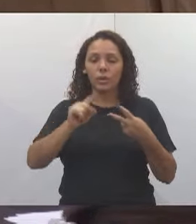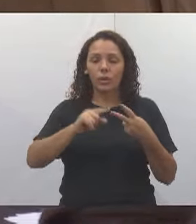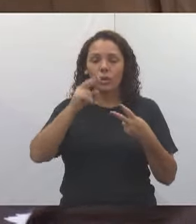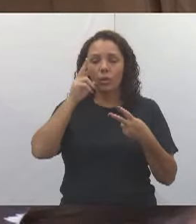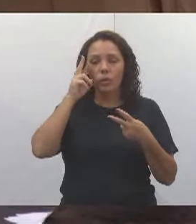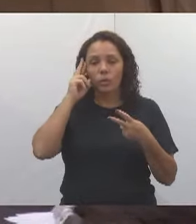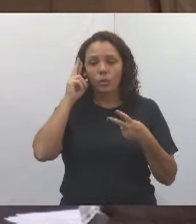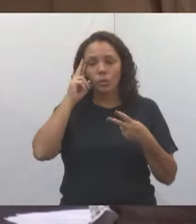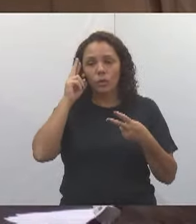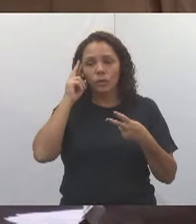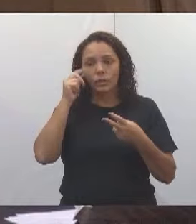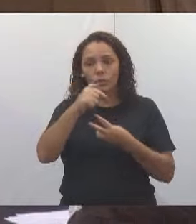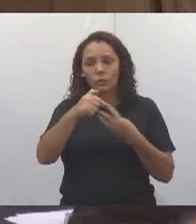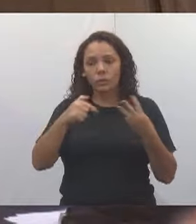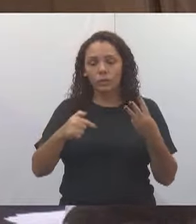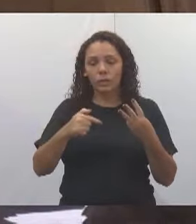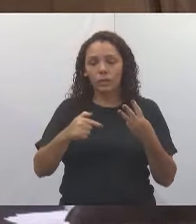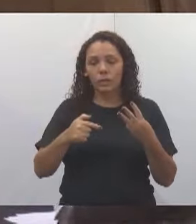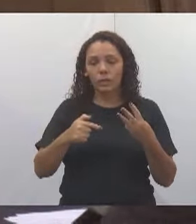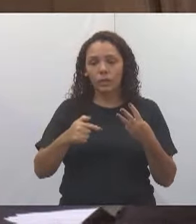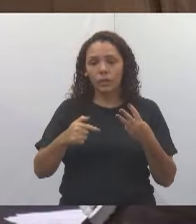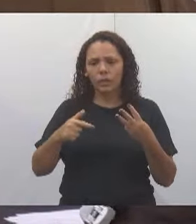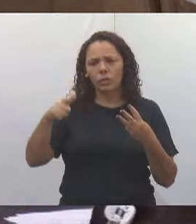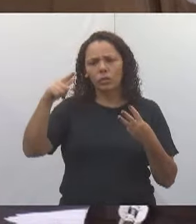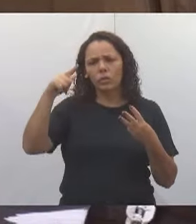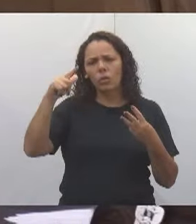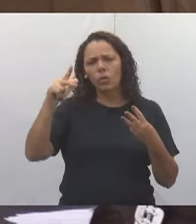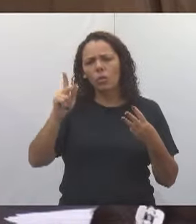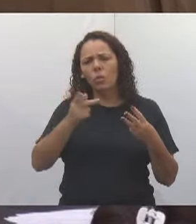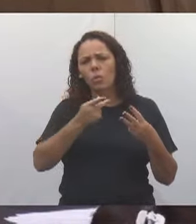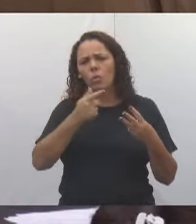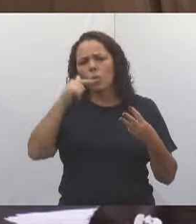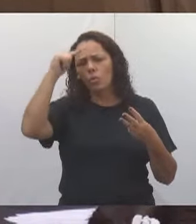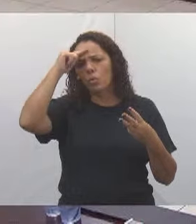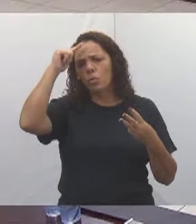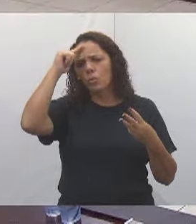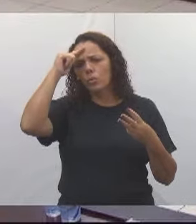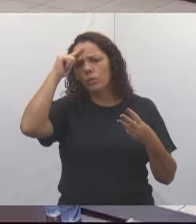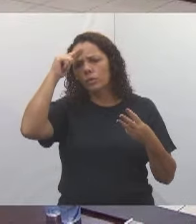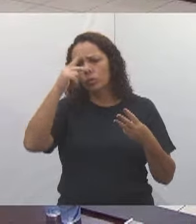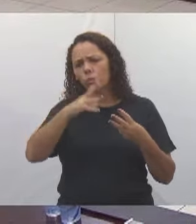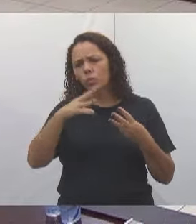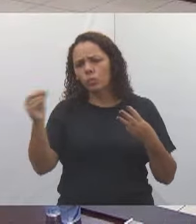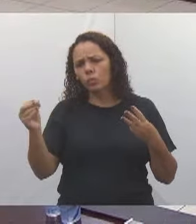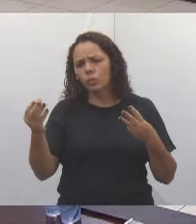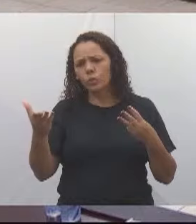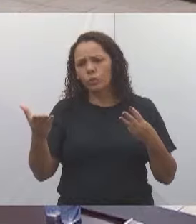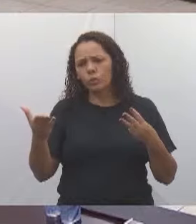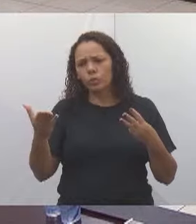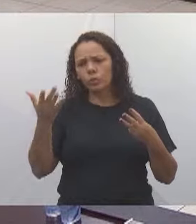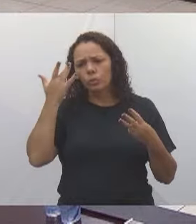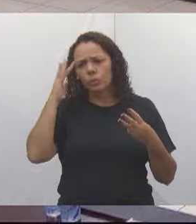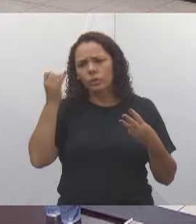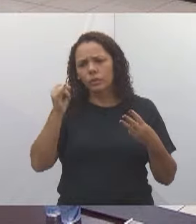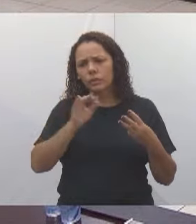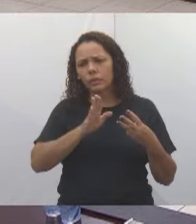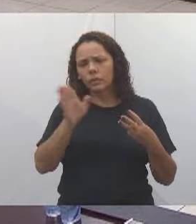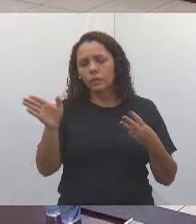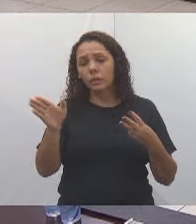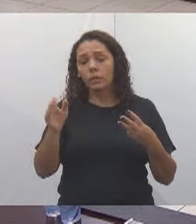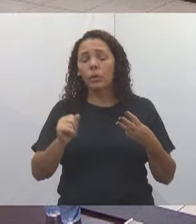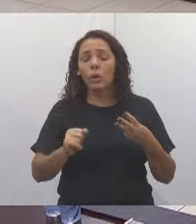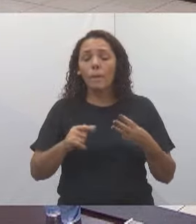o Roninha, os três vereadores aqui. O Fravinho, não sei se está ali, hein, Fravinho? não está ali na mesa dele, não sei se eles deu uma saidinha,